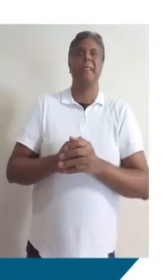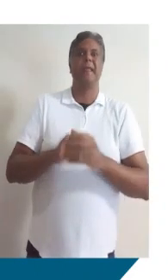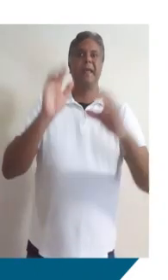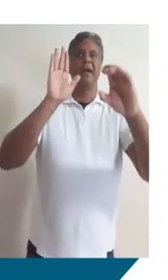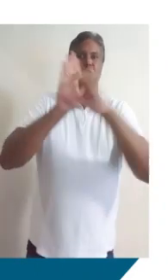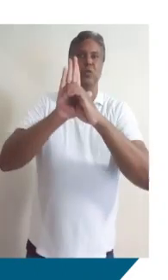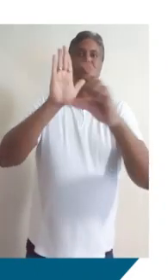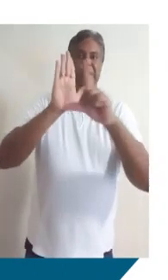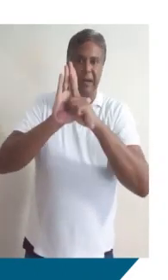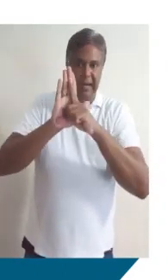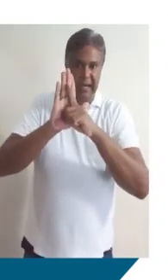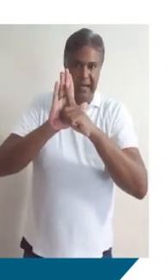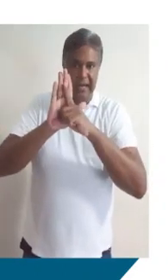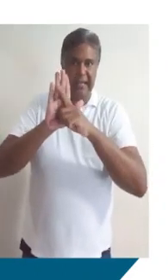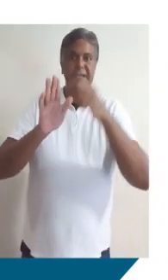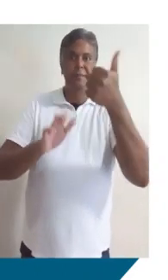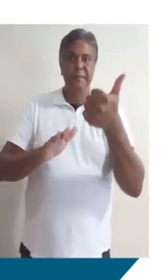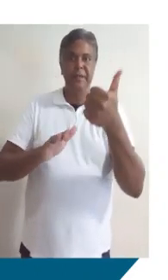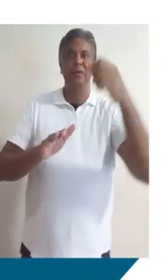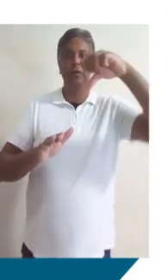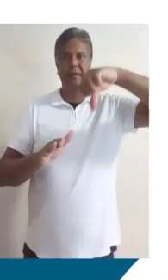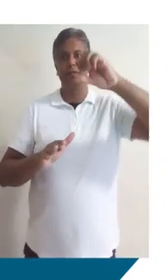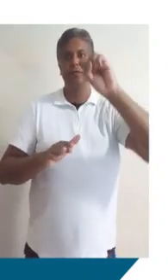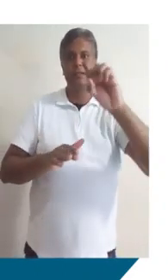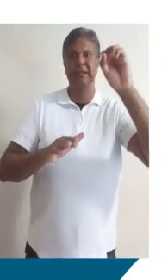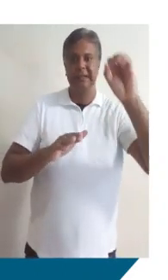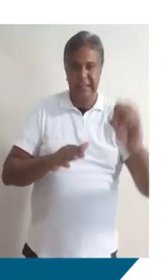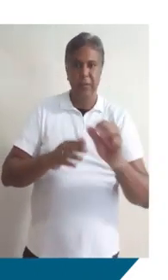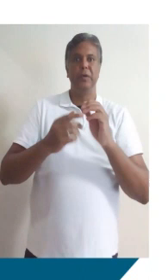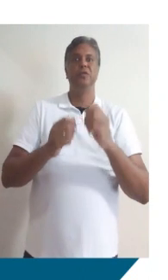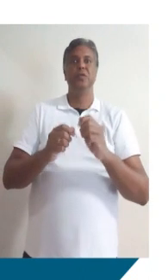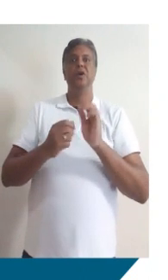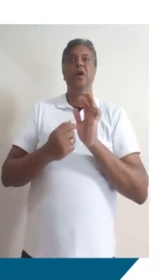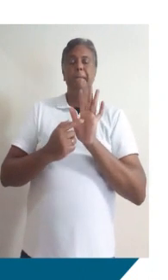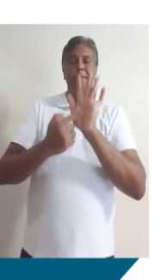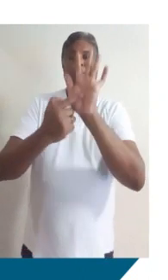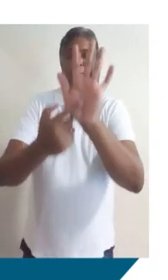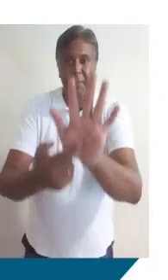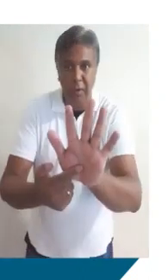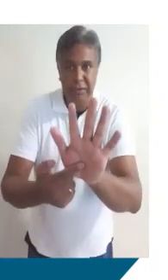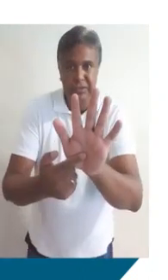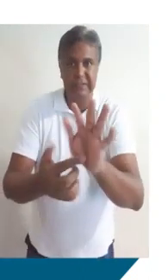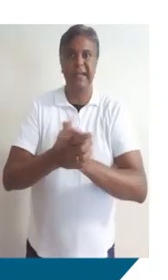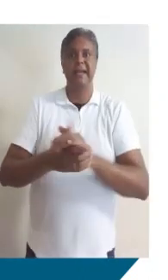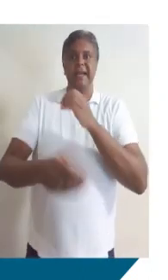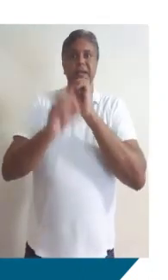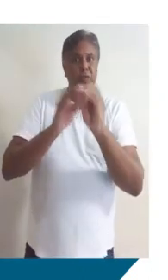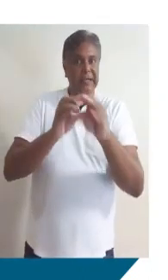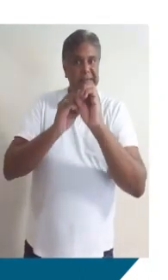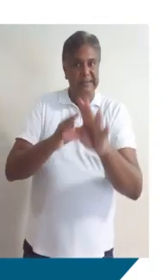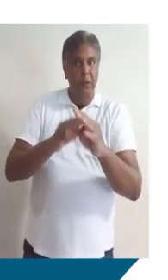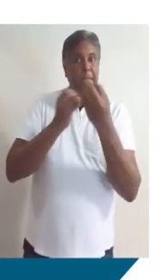de 1988 garante educação inclusiva de qualidade aos deficientes, todavia o Poder Executivo não efetiva esse